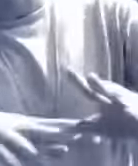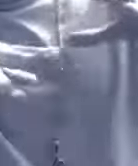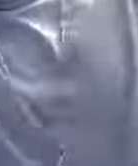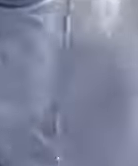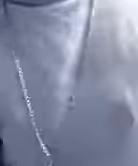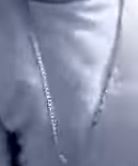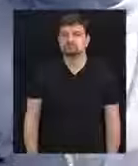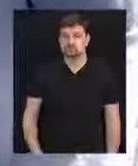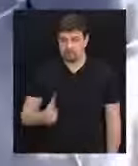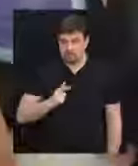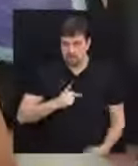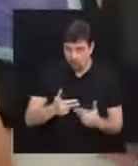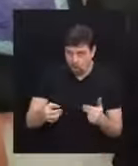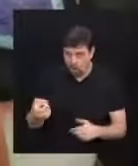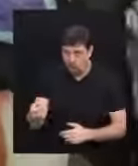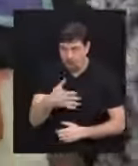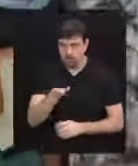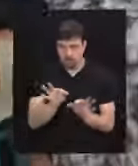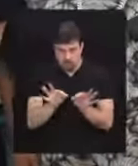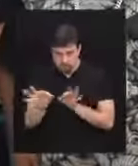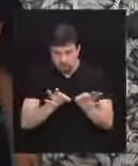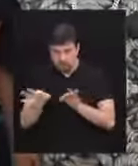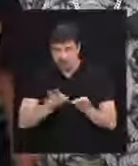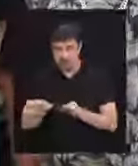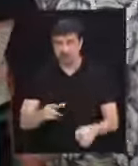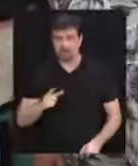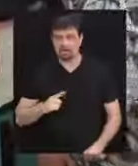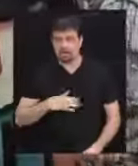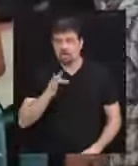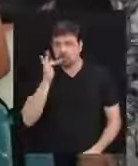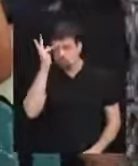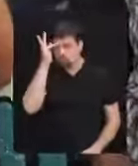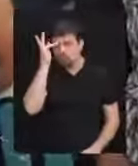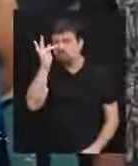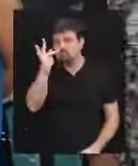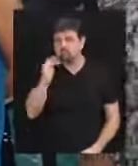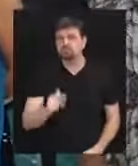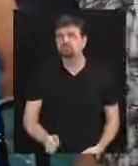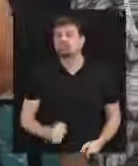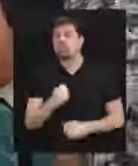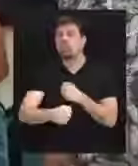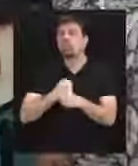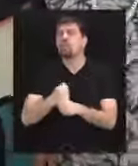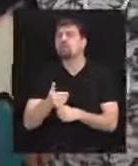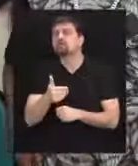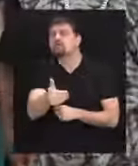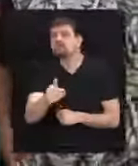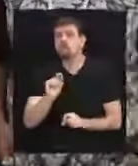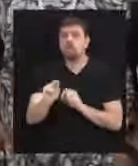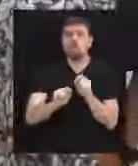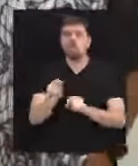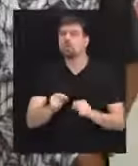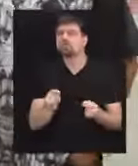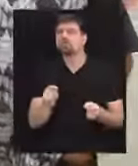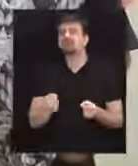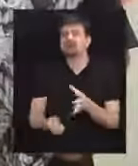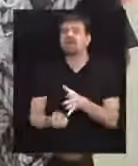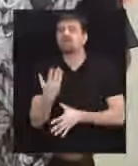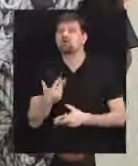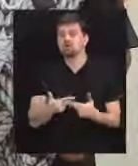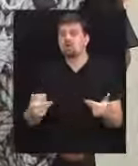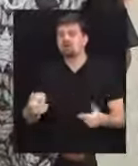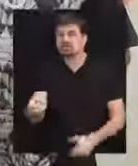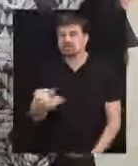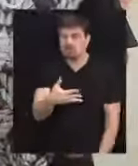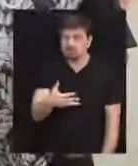e não podia fazer nada. Mas vem coisa nova por aí, que vocês estão para lançar um novo disco agora no final do ano, no começo do ano que vem. O que a galera pode esperar desse